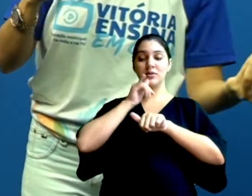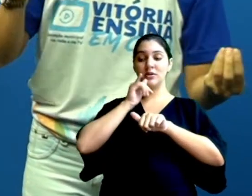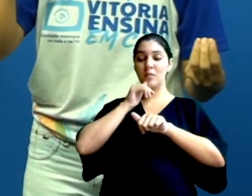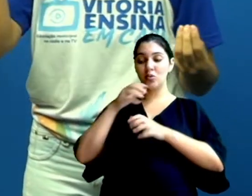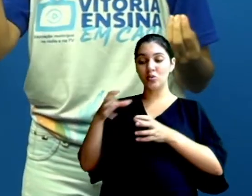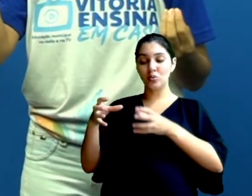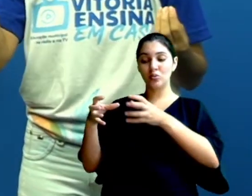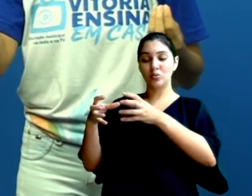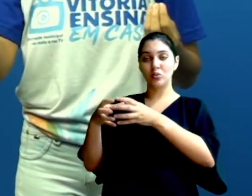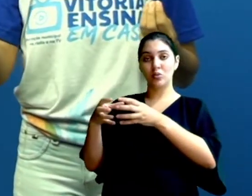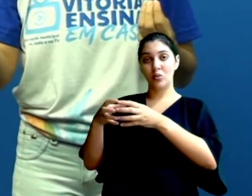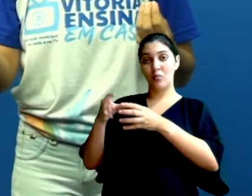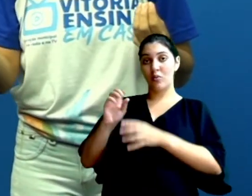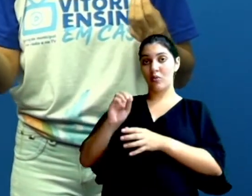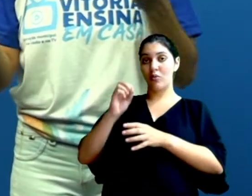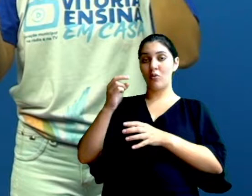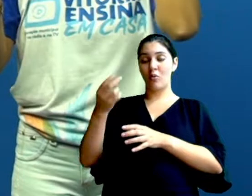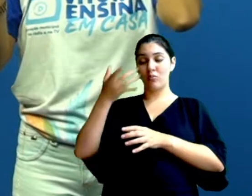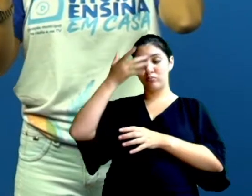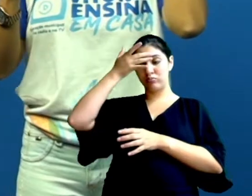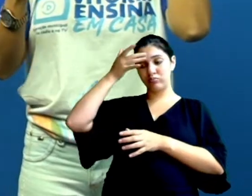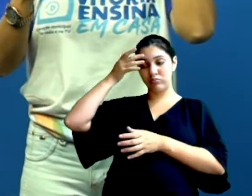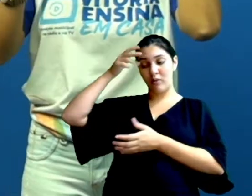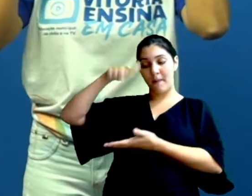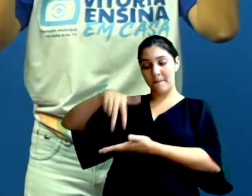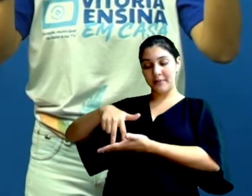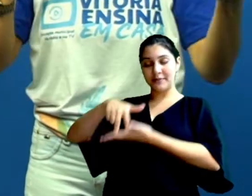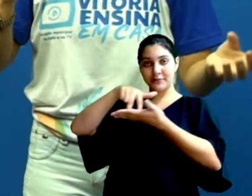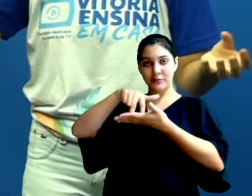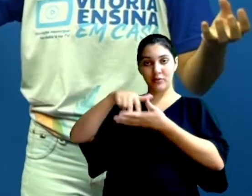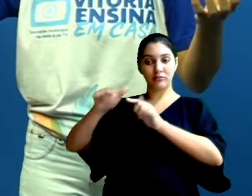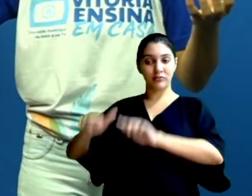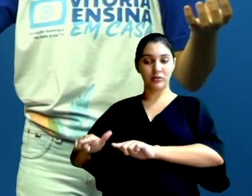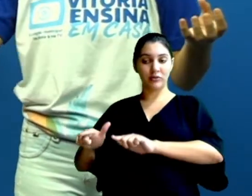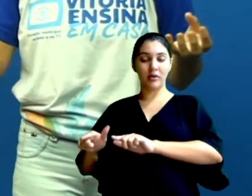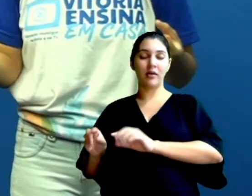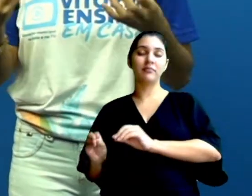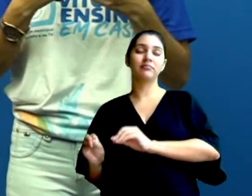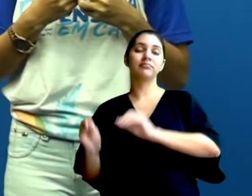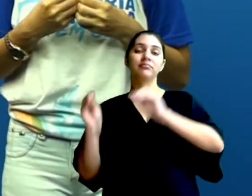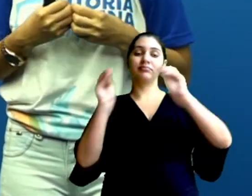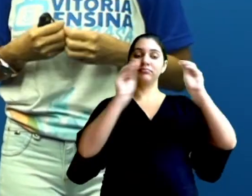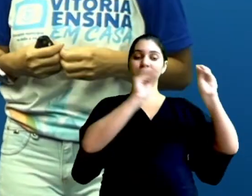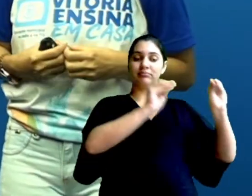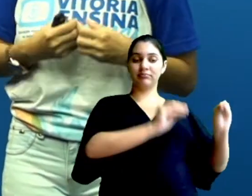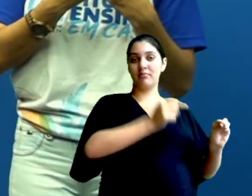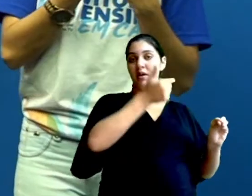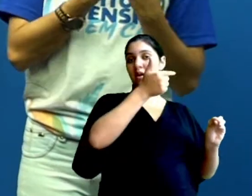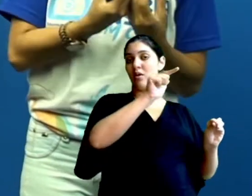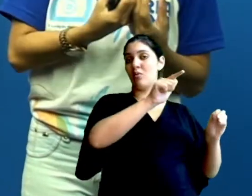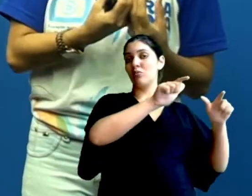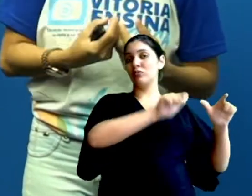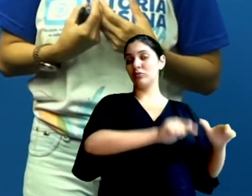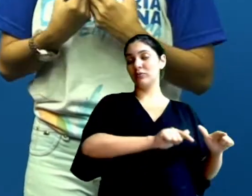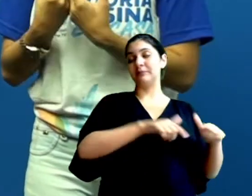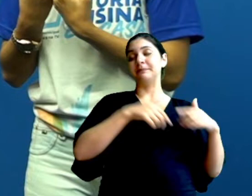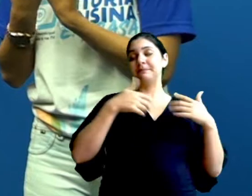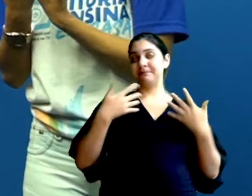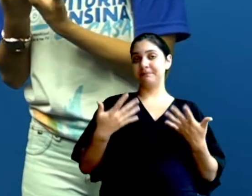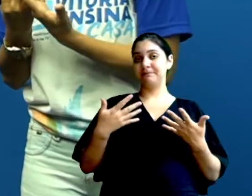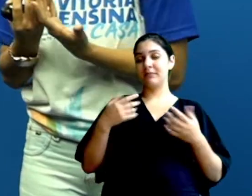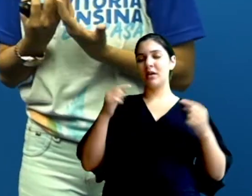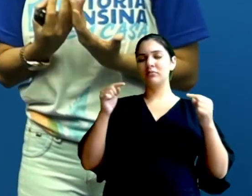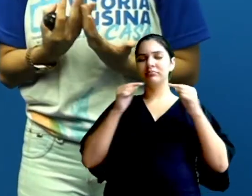determinado grupo ou o indivíduo mudar de um lugar geográfico para outro. No entanto,